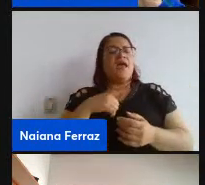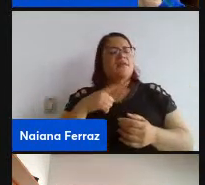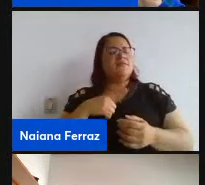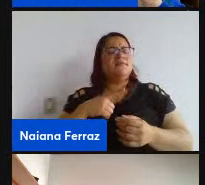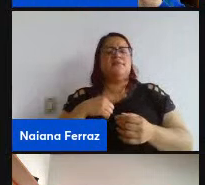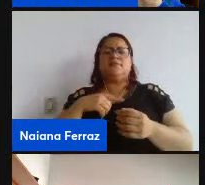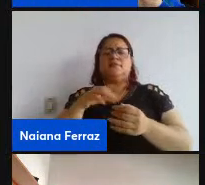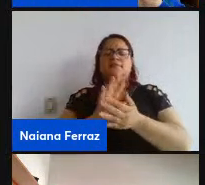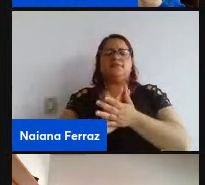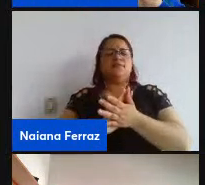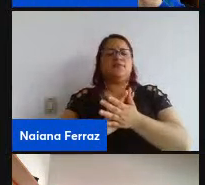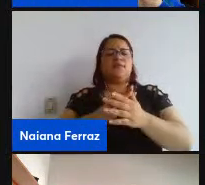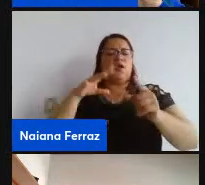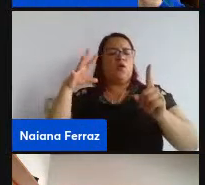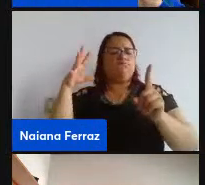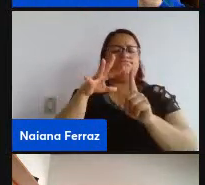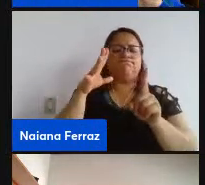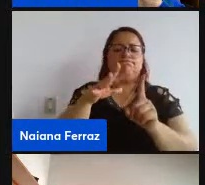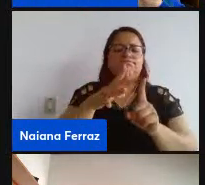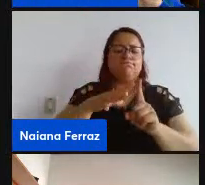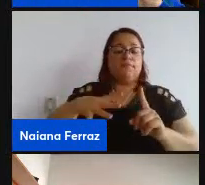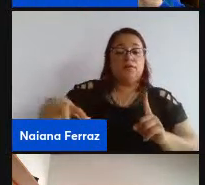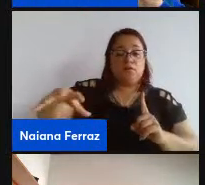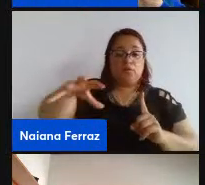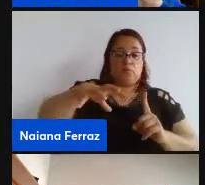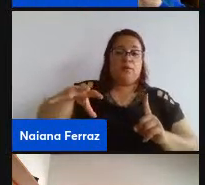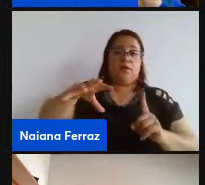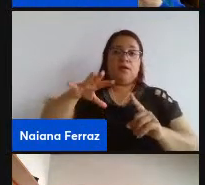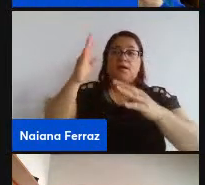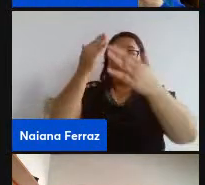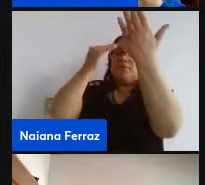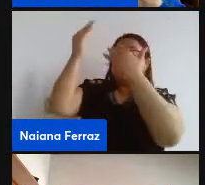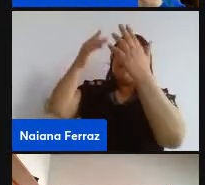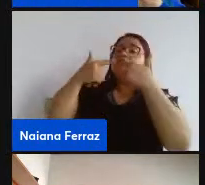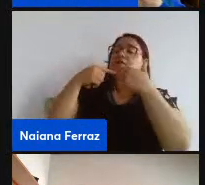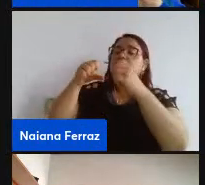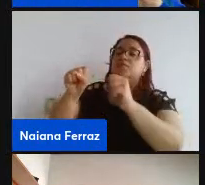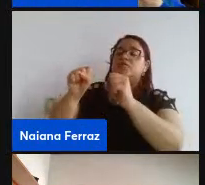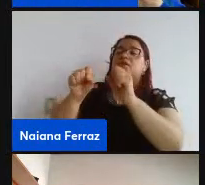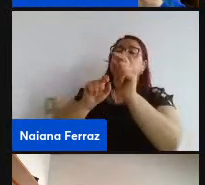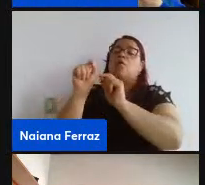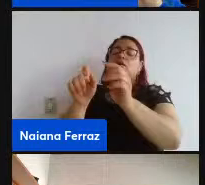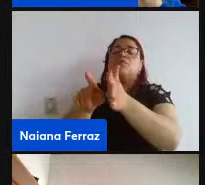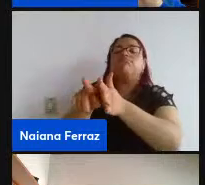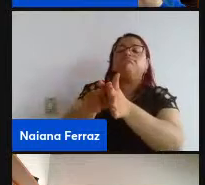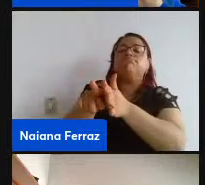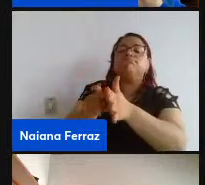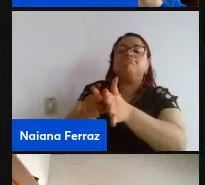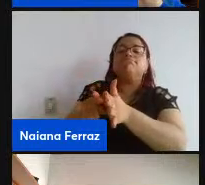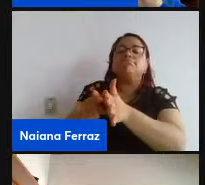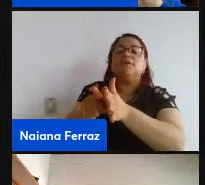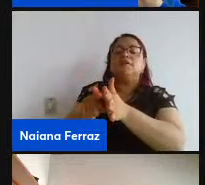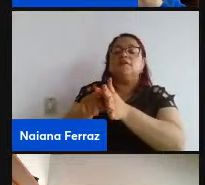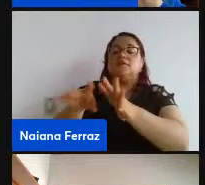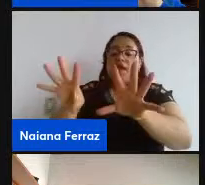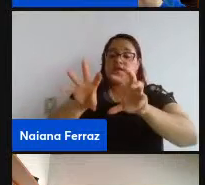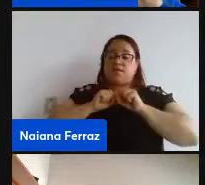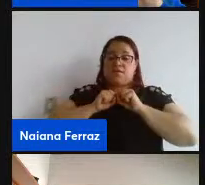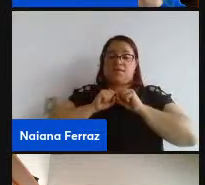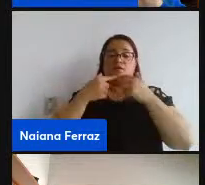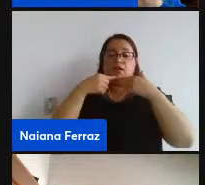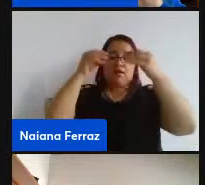específica da psicolinguística, que são aqueles estudos voltados para a aquisição da linguagem.